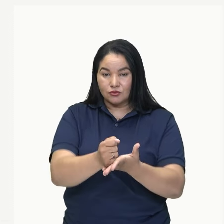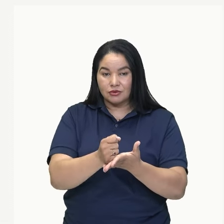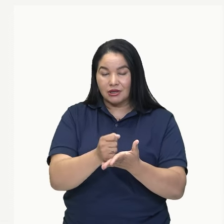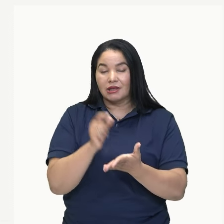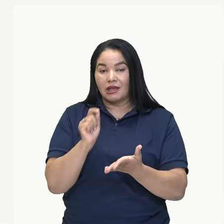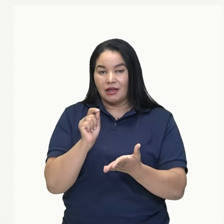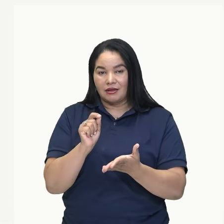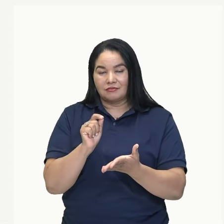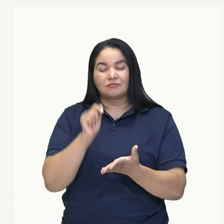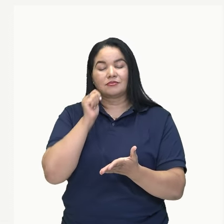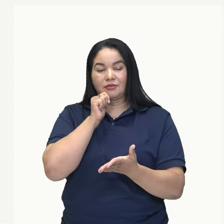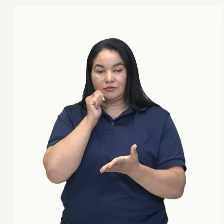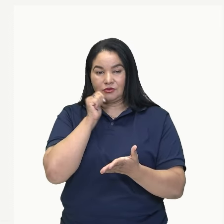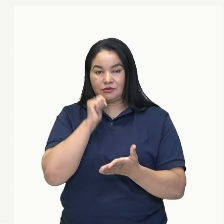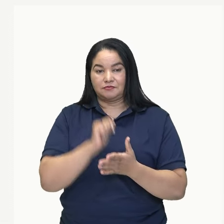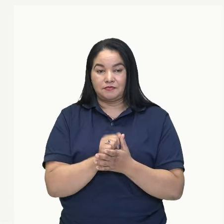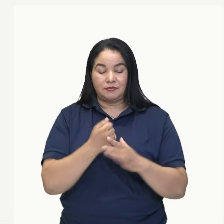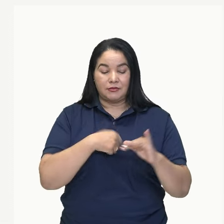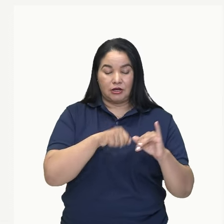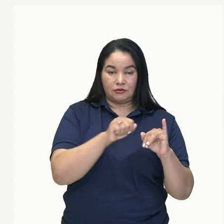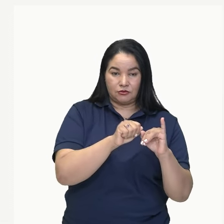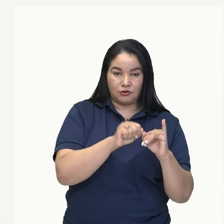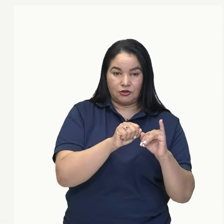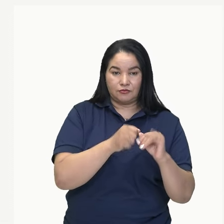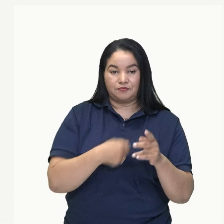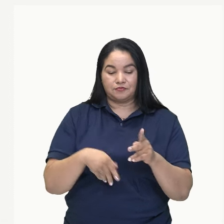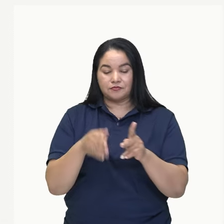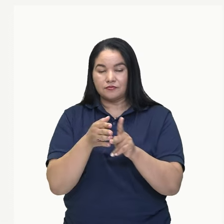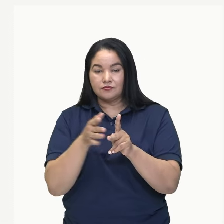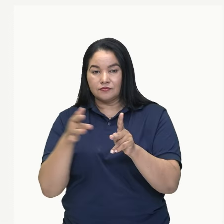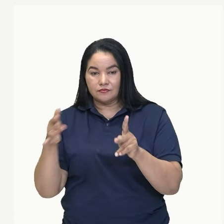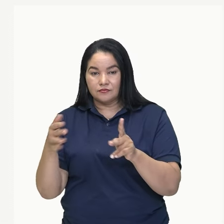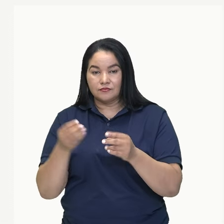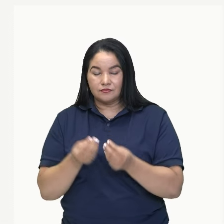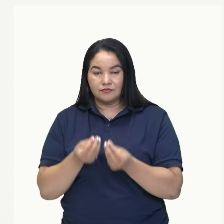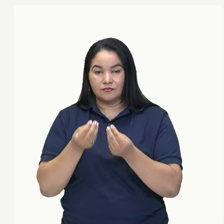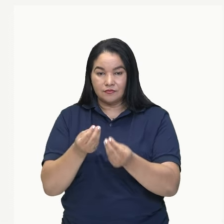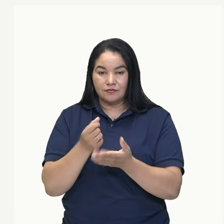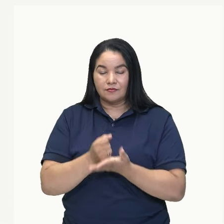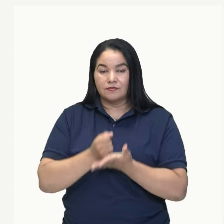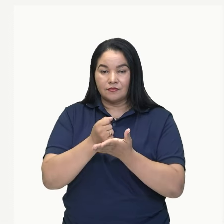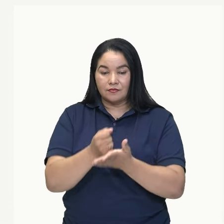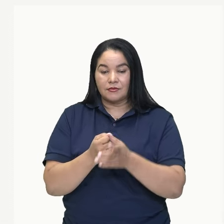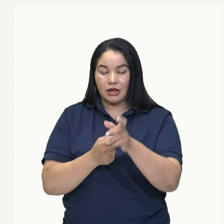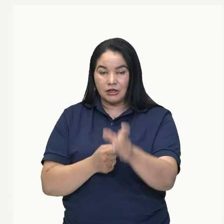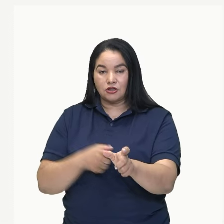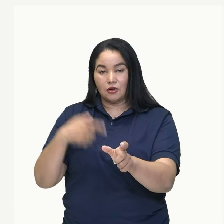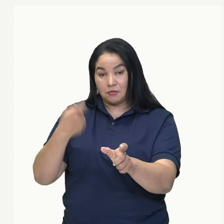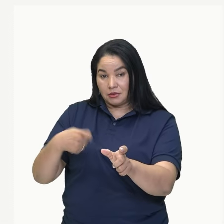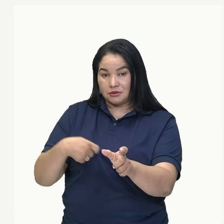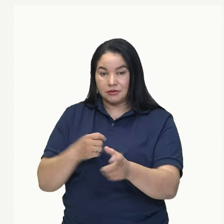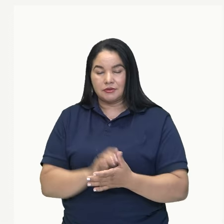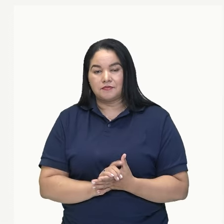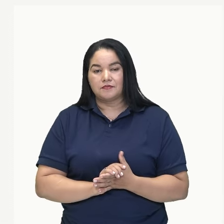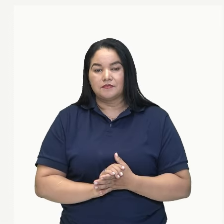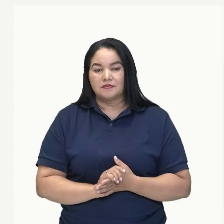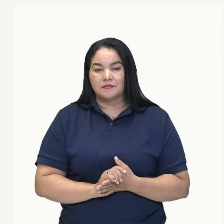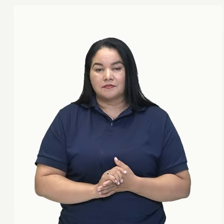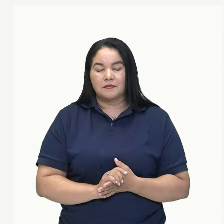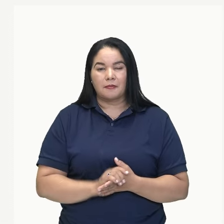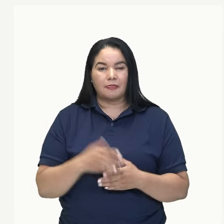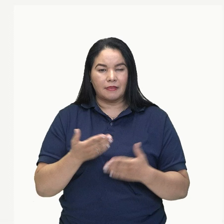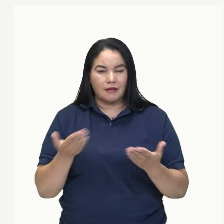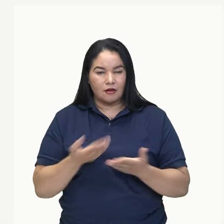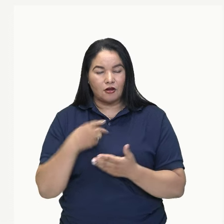o meu sujeito. E o predicado ofereceu ajuda ao necessitado. Nessa situação aí, agora olhando